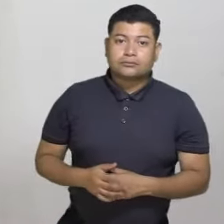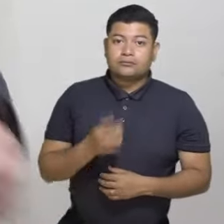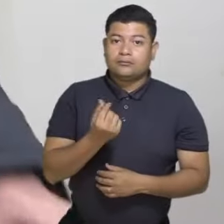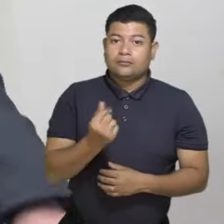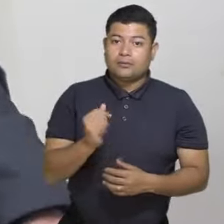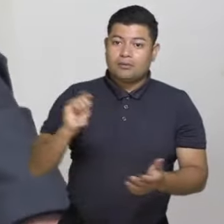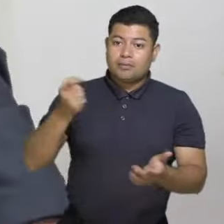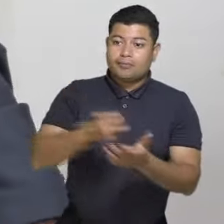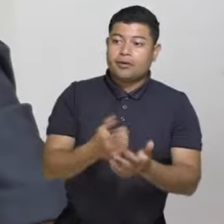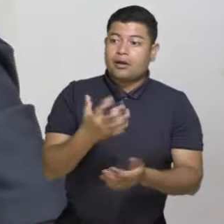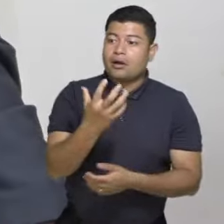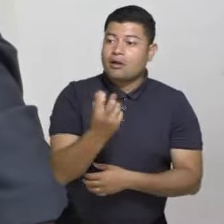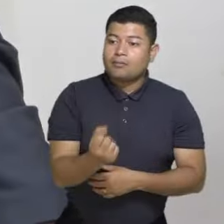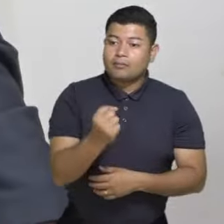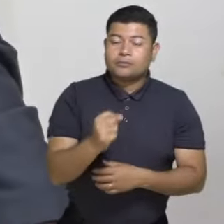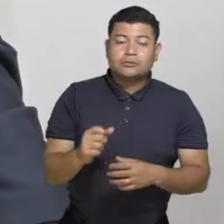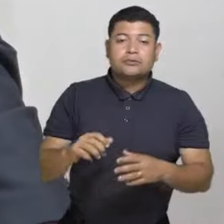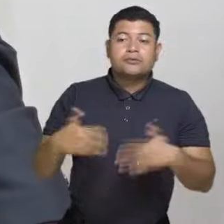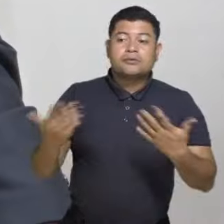as aposentadorias?